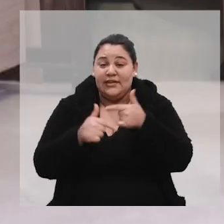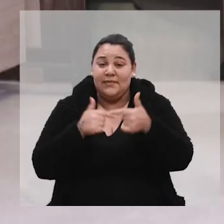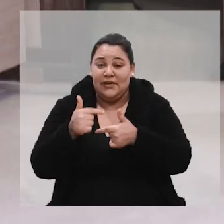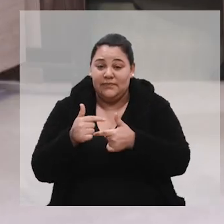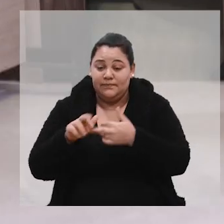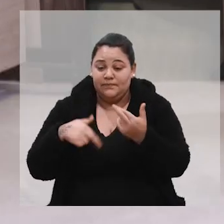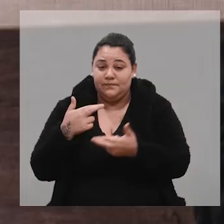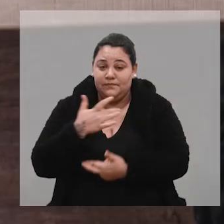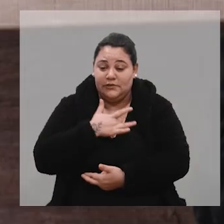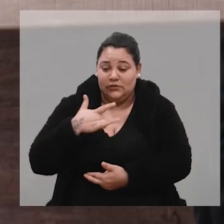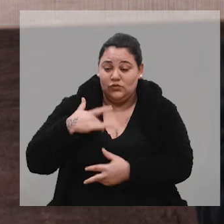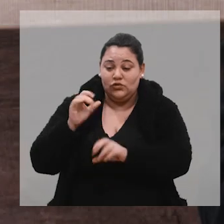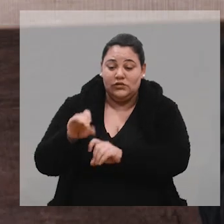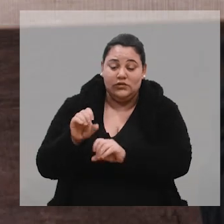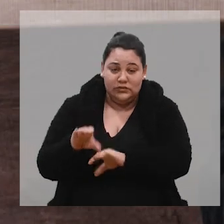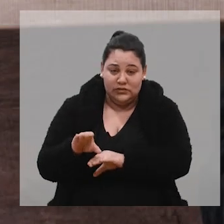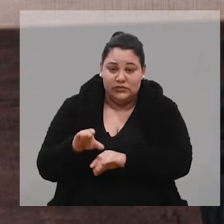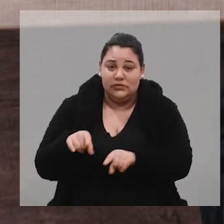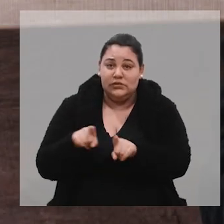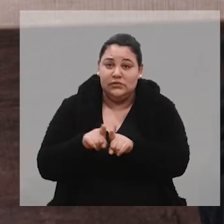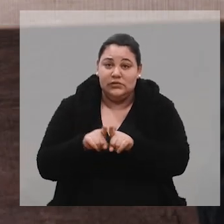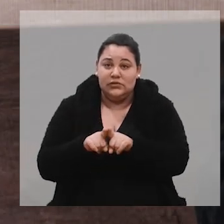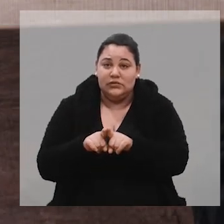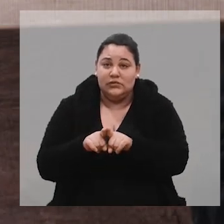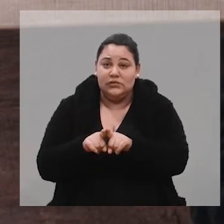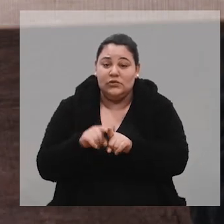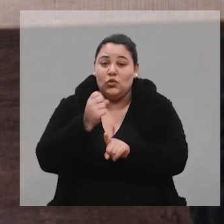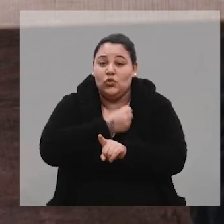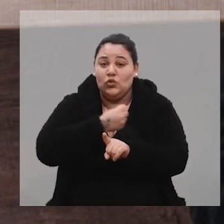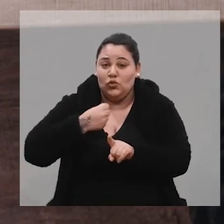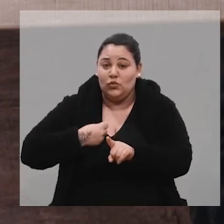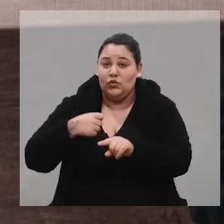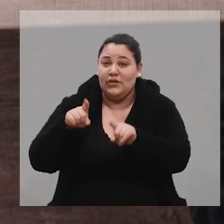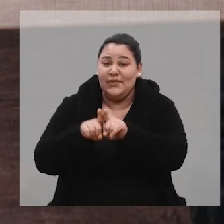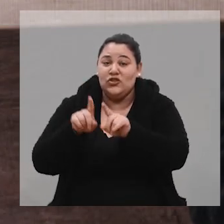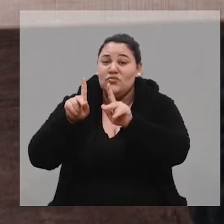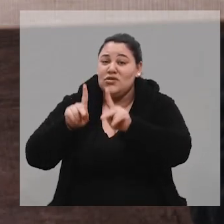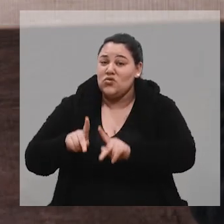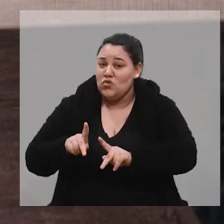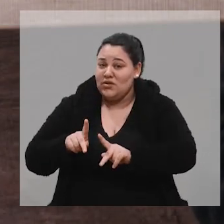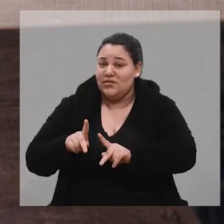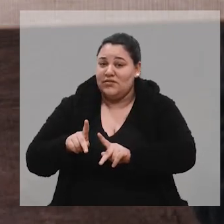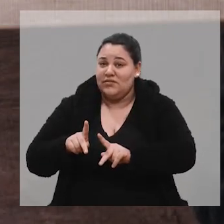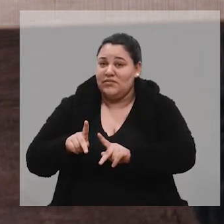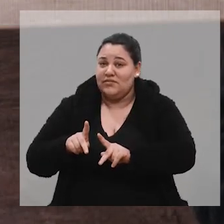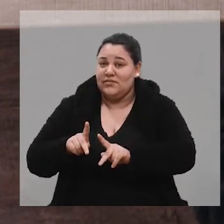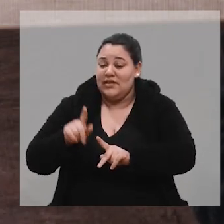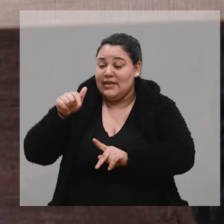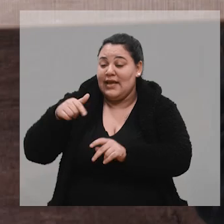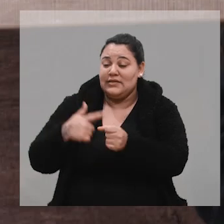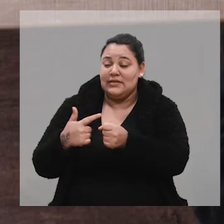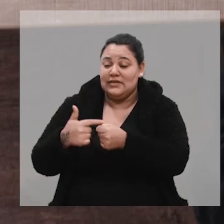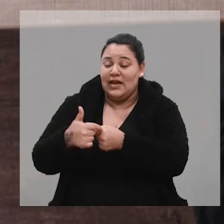vamos trabalhar em cima da saúde e da educação. Seria o número também de pessoas que dessas cidades que